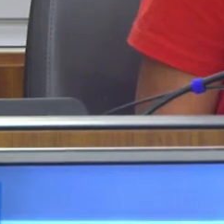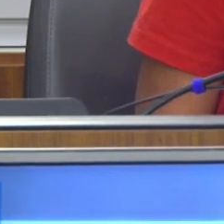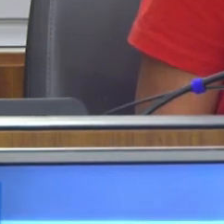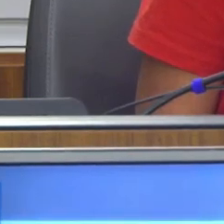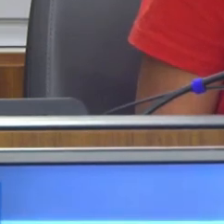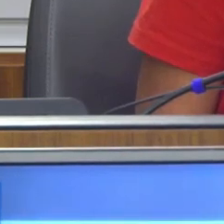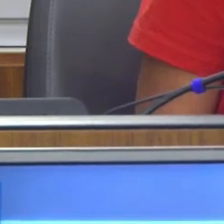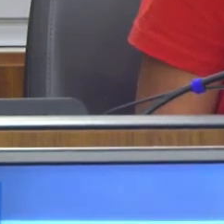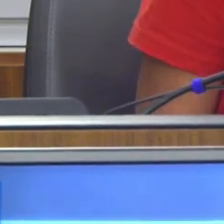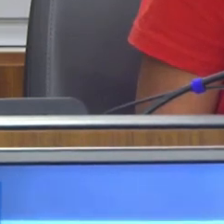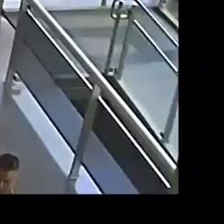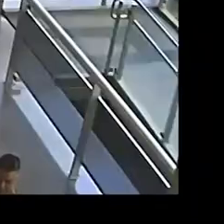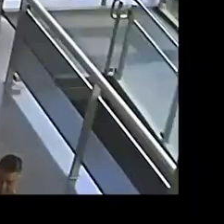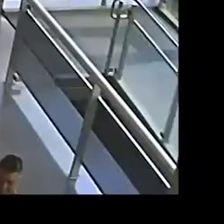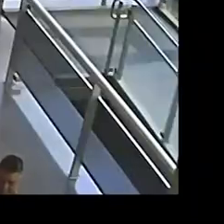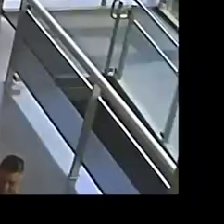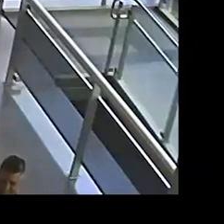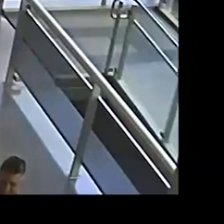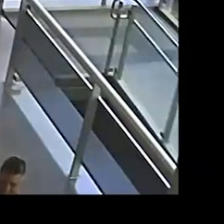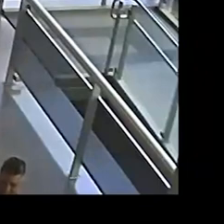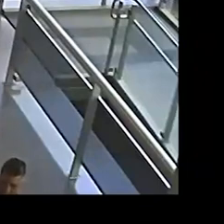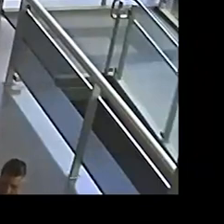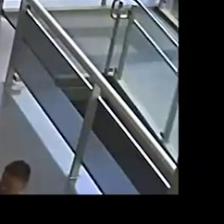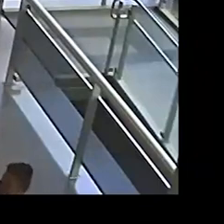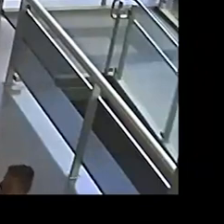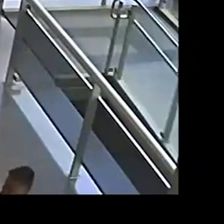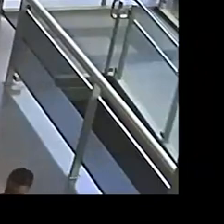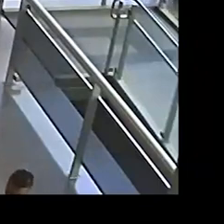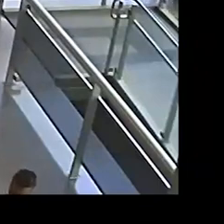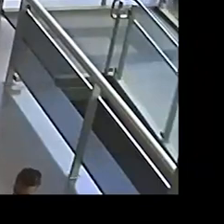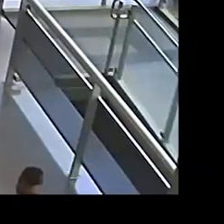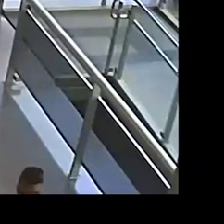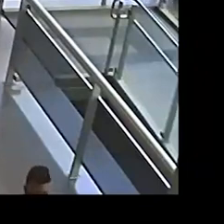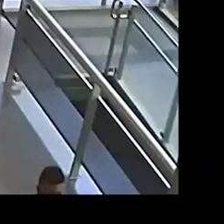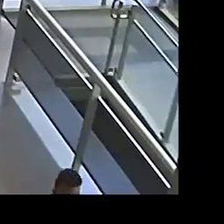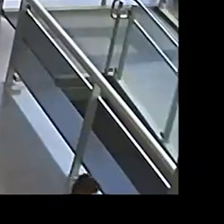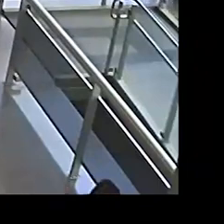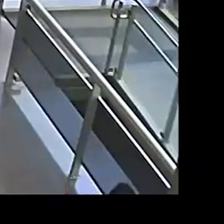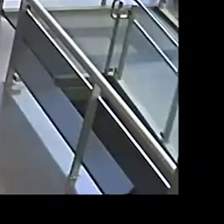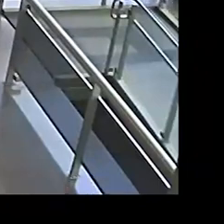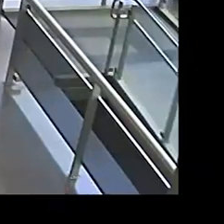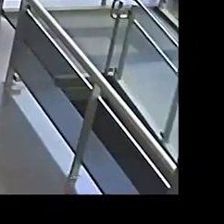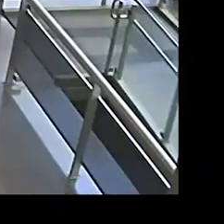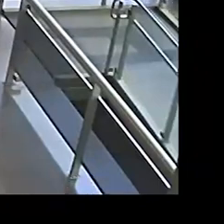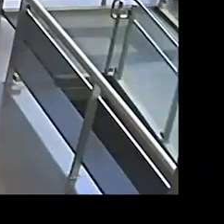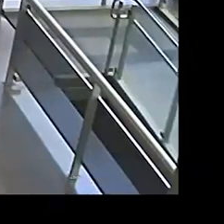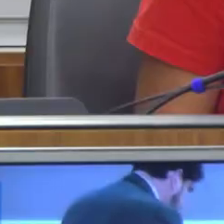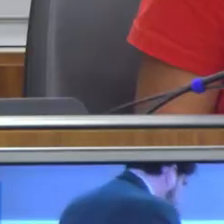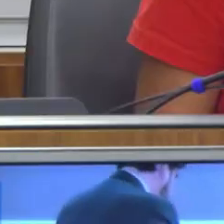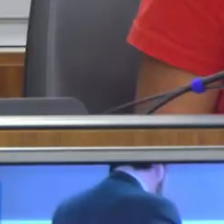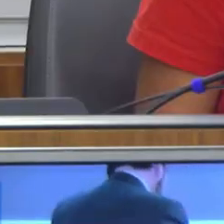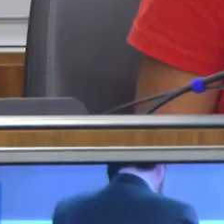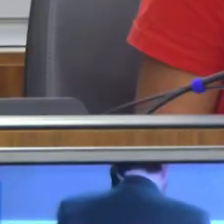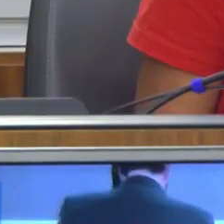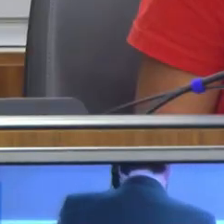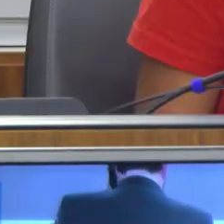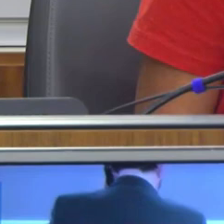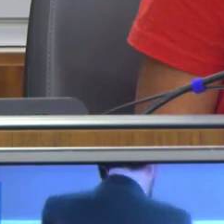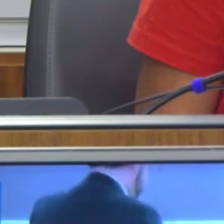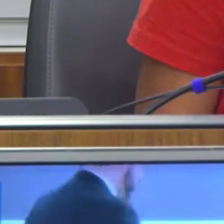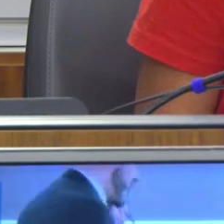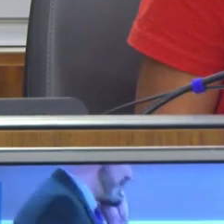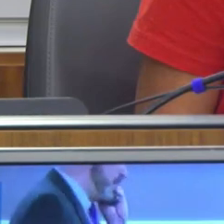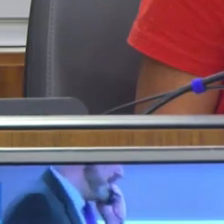fora eh quero justificar aqui a ausência da Maria Alves mulher preta